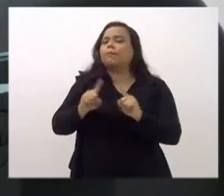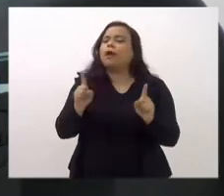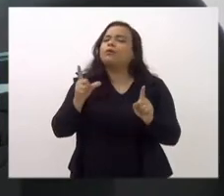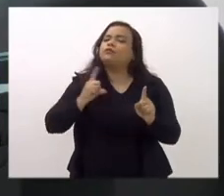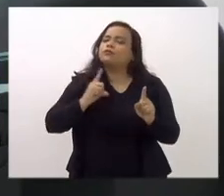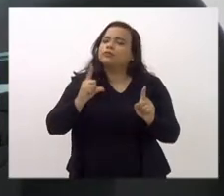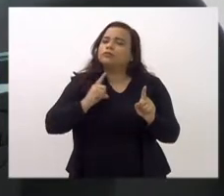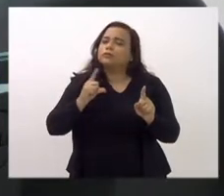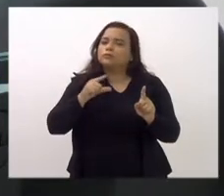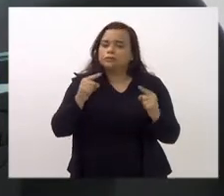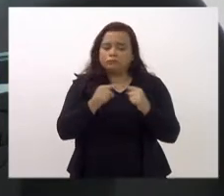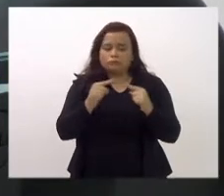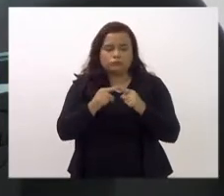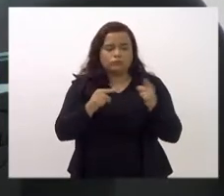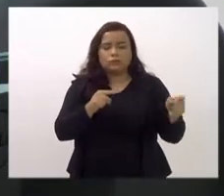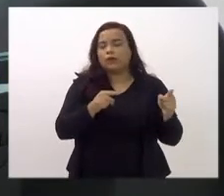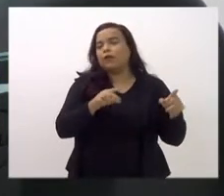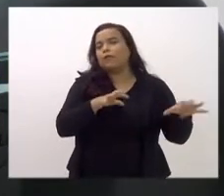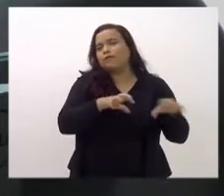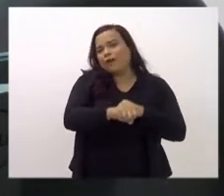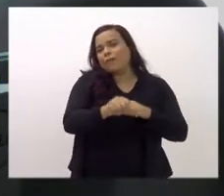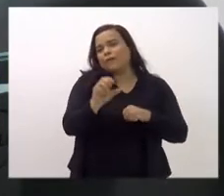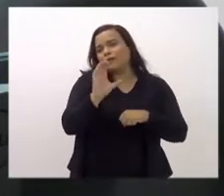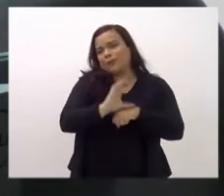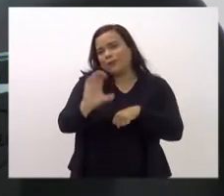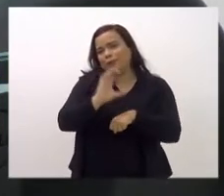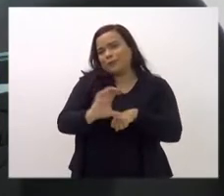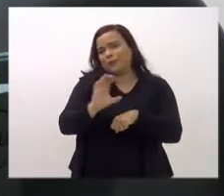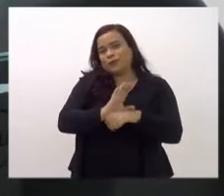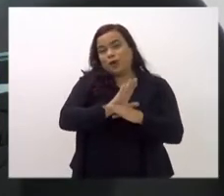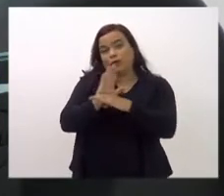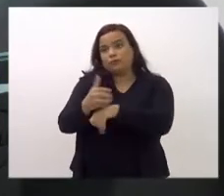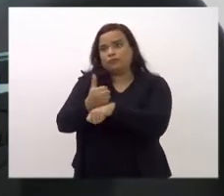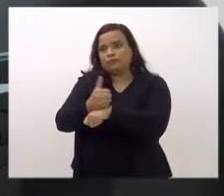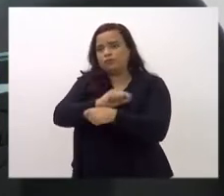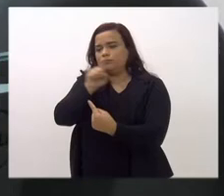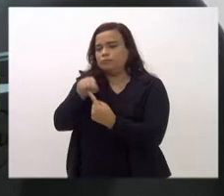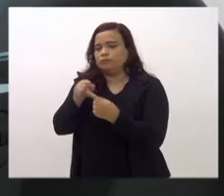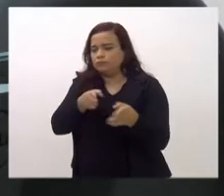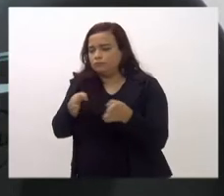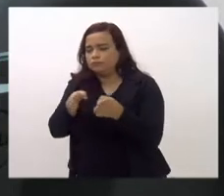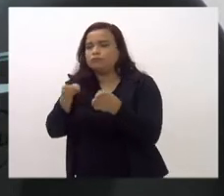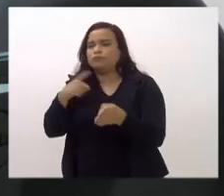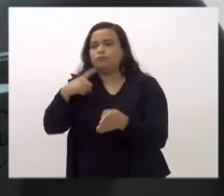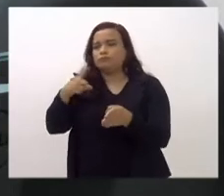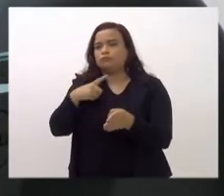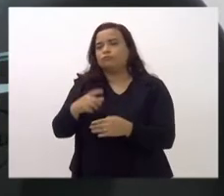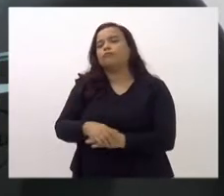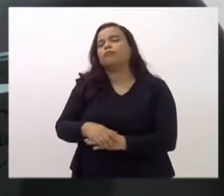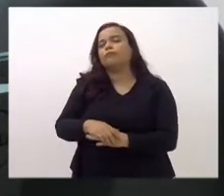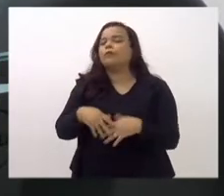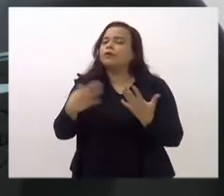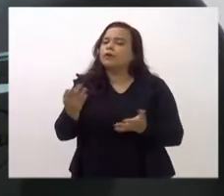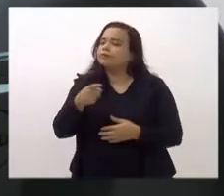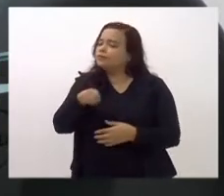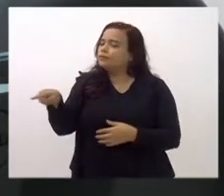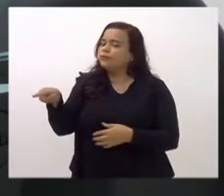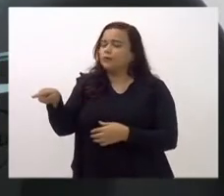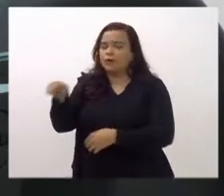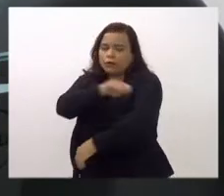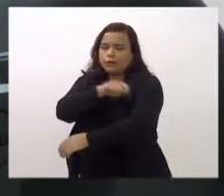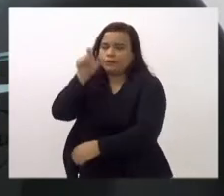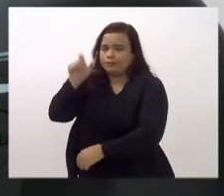formação subsequente que já vai direcionar a carreira e a formação desses estudantes. E por esse perfil de serem jovens